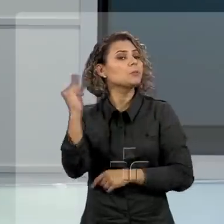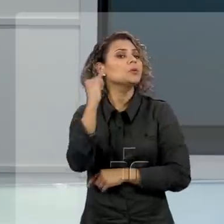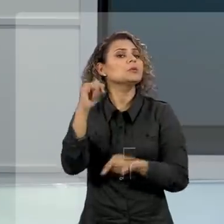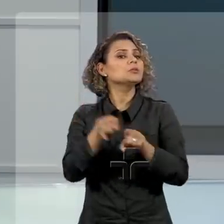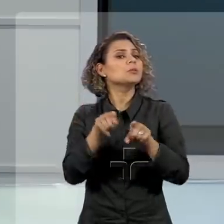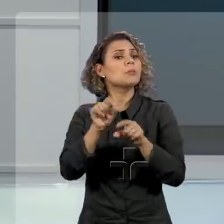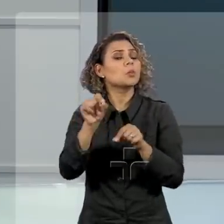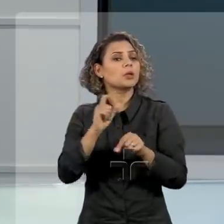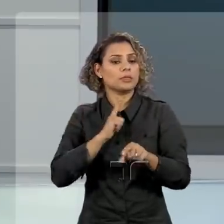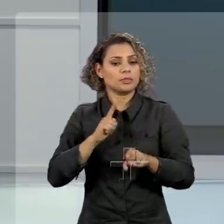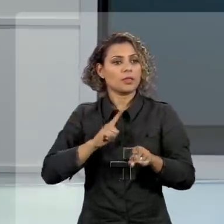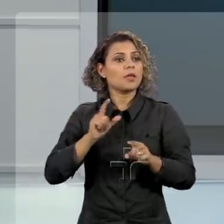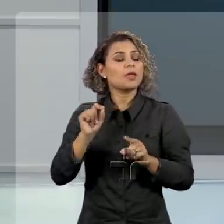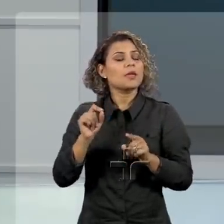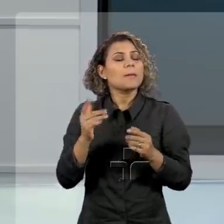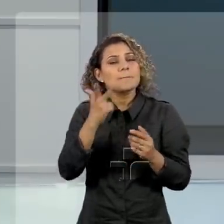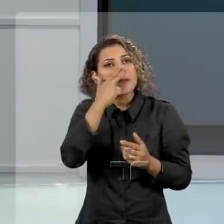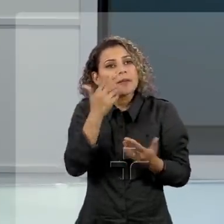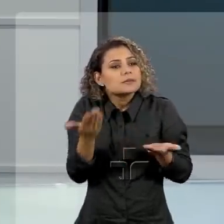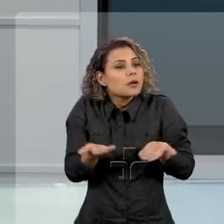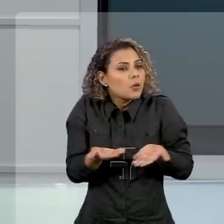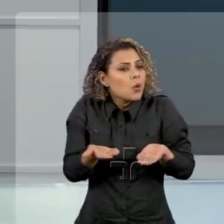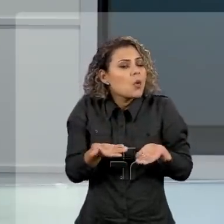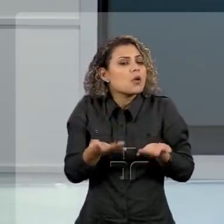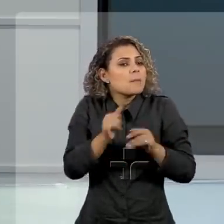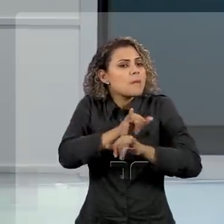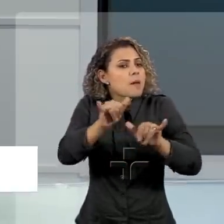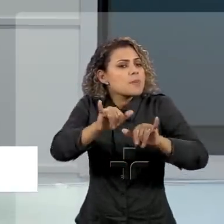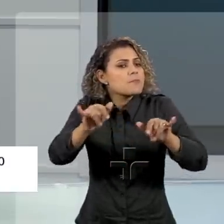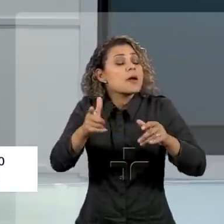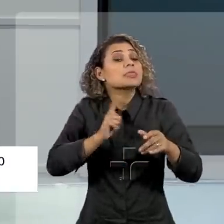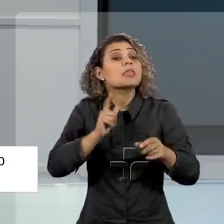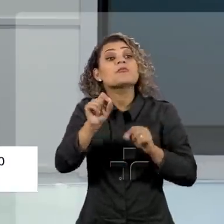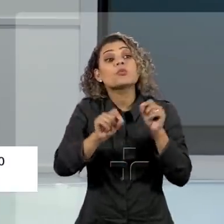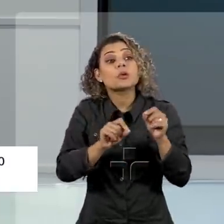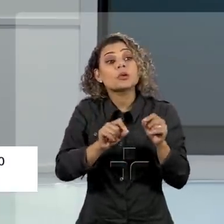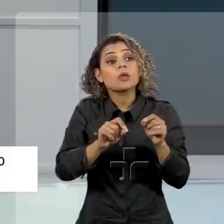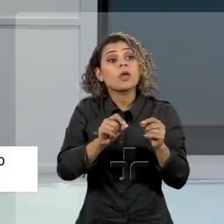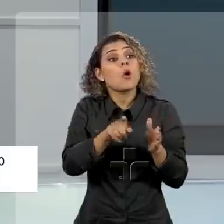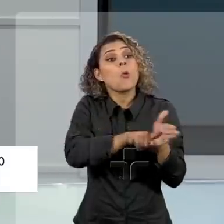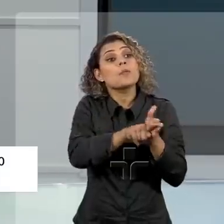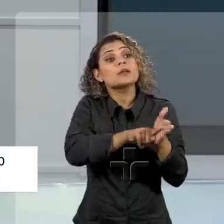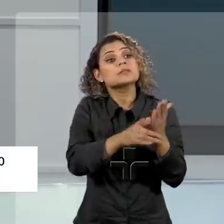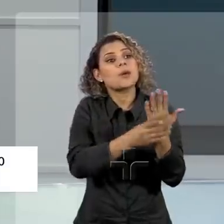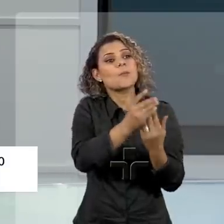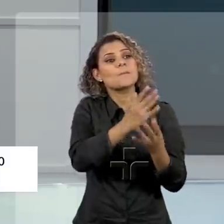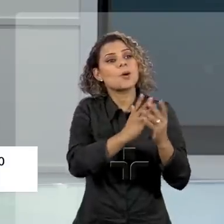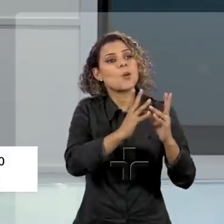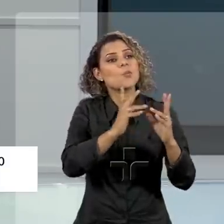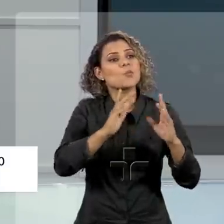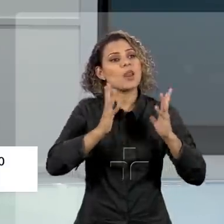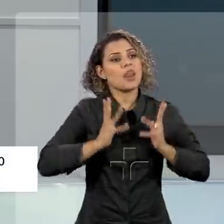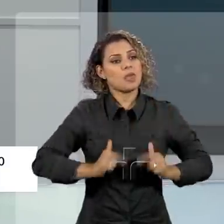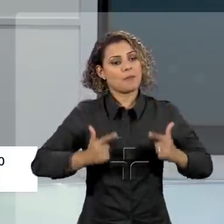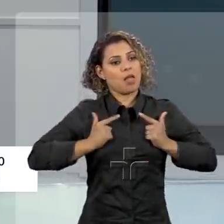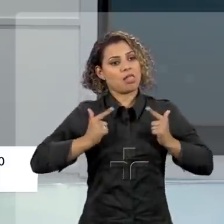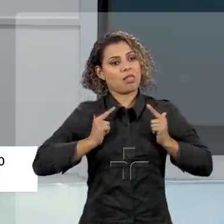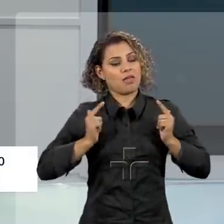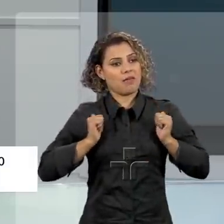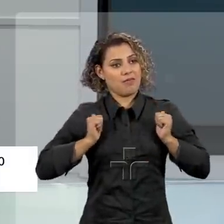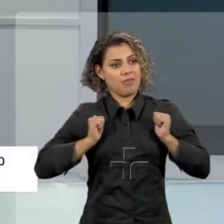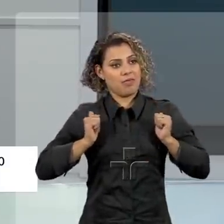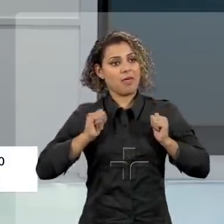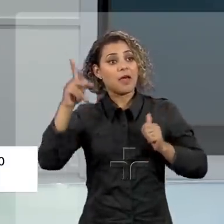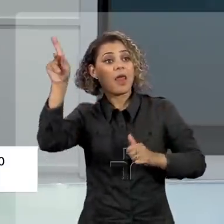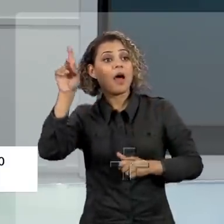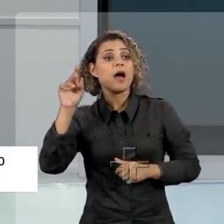o paralelo que em algum momento também hoje circulou, entre a Operação Mãos Limpas na Itália e a Operação Lava Jato no Brasil. Mãos